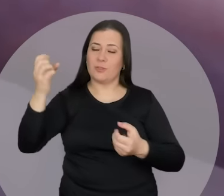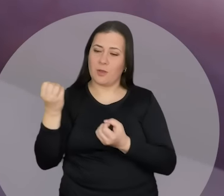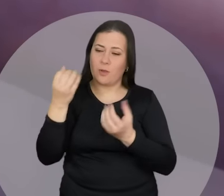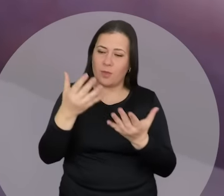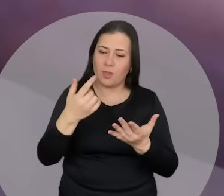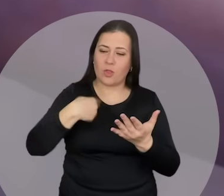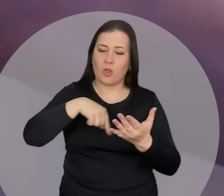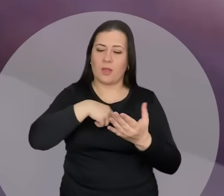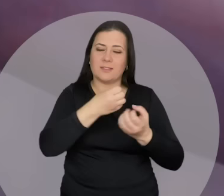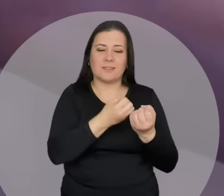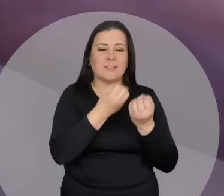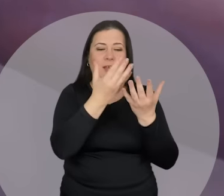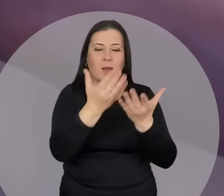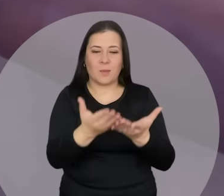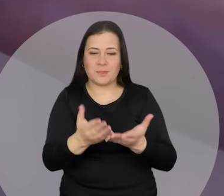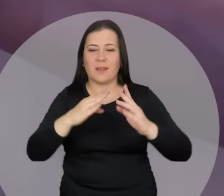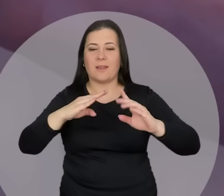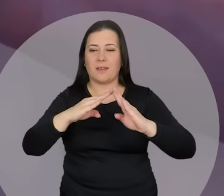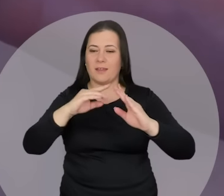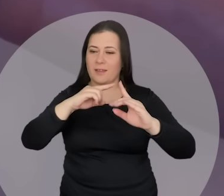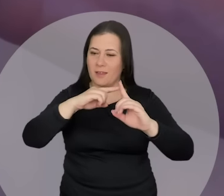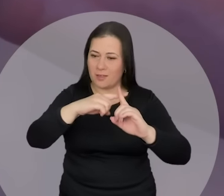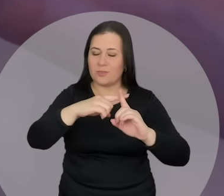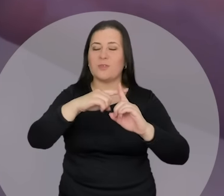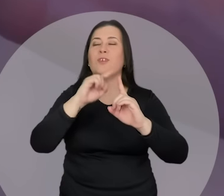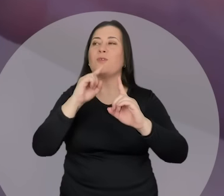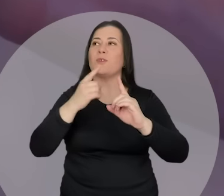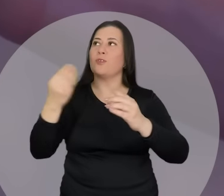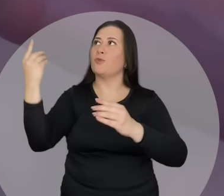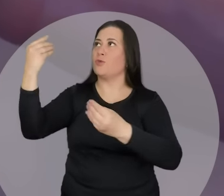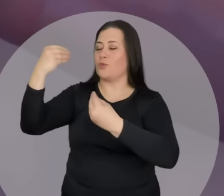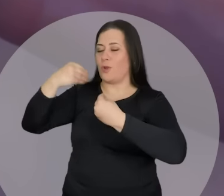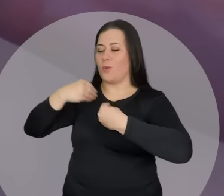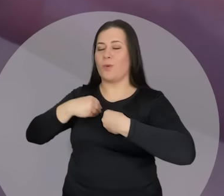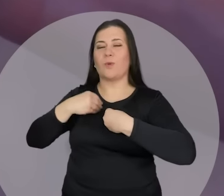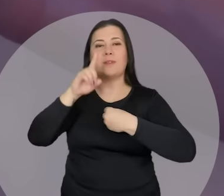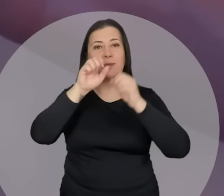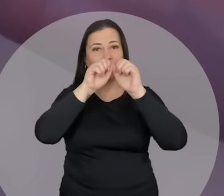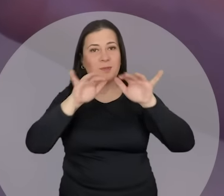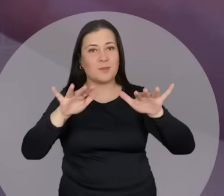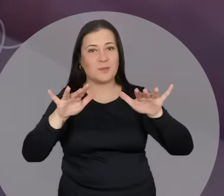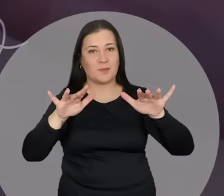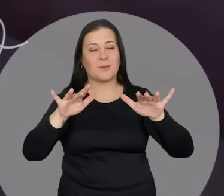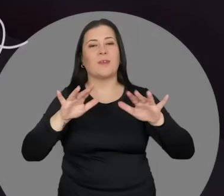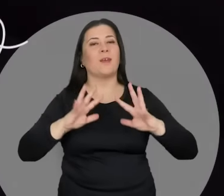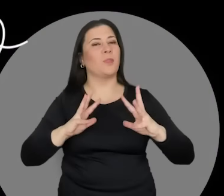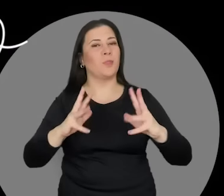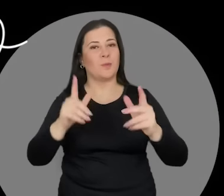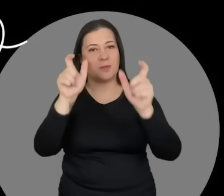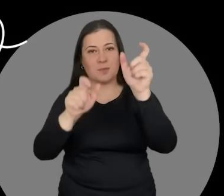vem das Tuas mãos. Que Deus abençoe as dádivas e as pessoas doadoras.